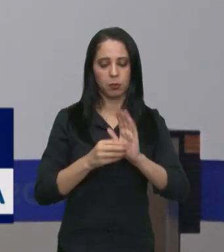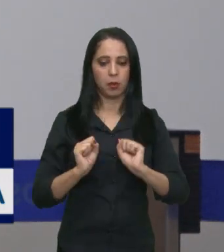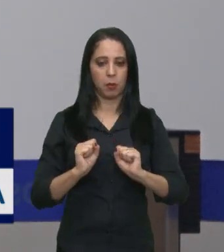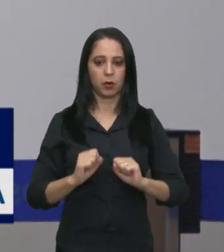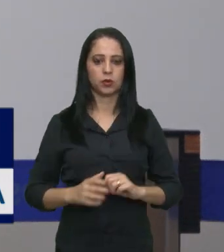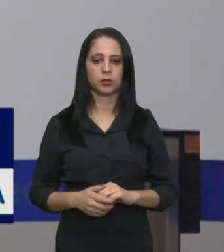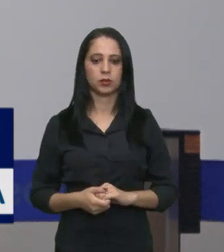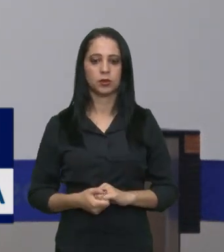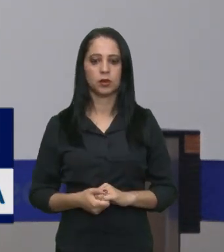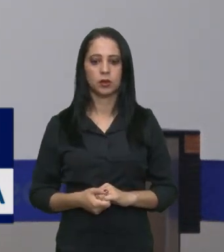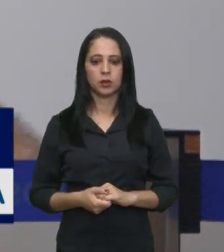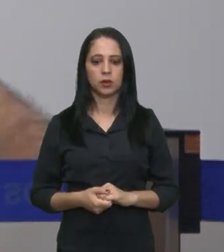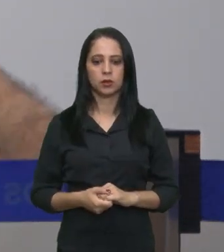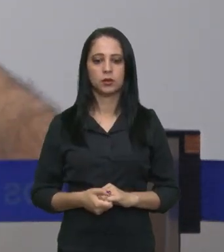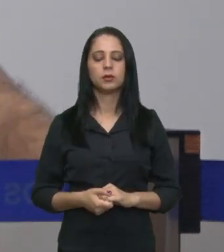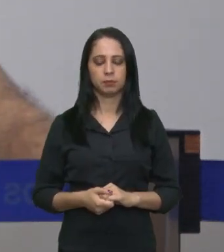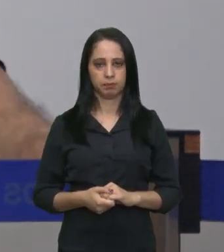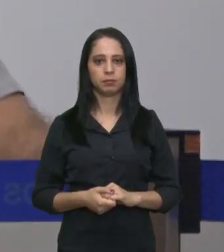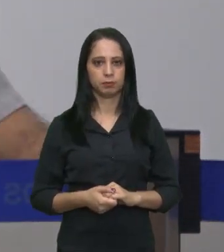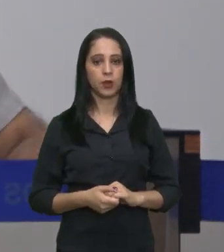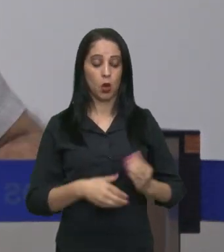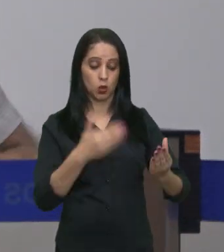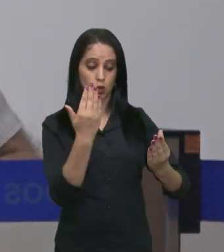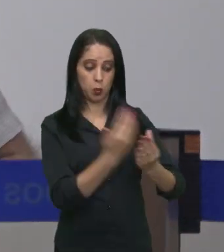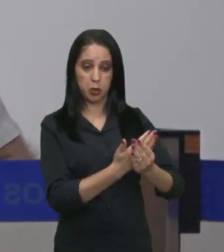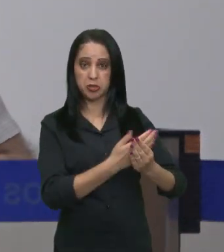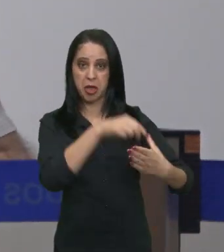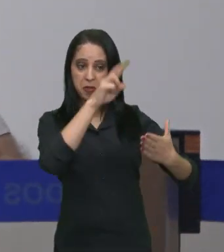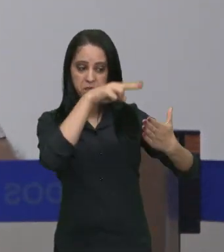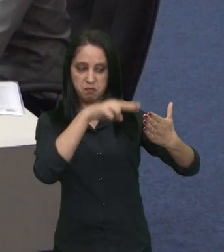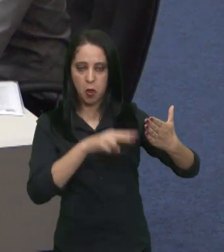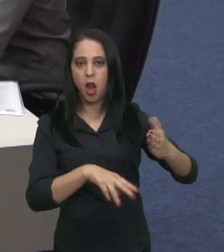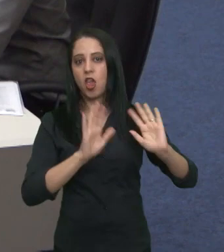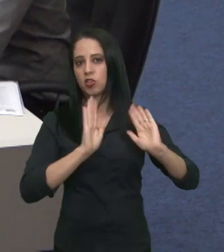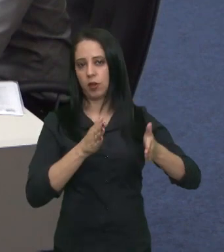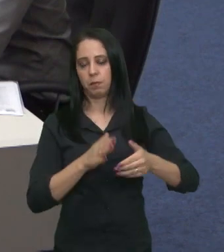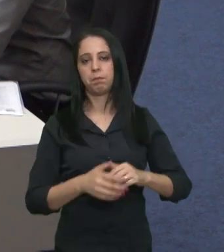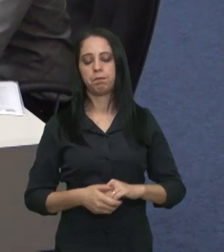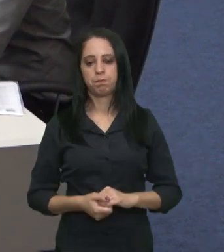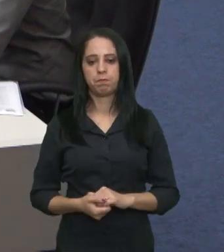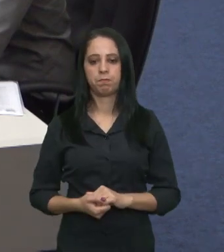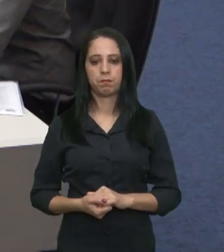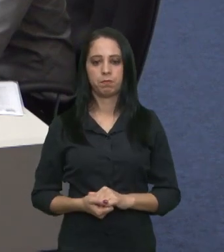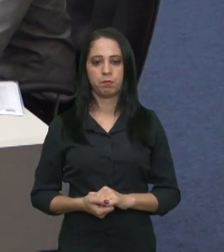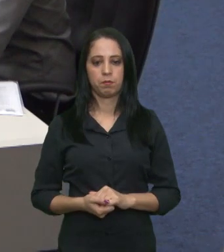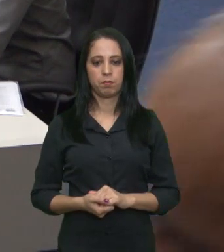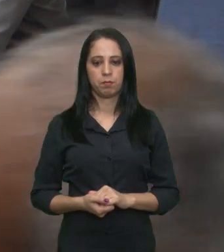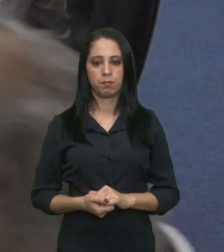18/4/2022. Senhor presidente, são esses o processo da leitura do dia de hoje.